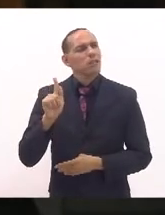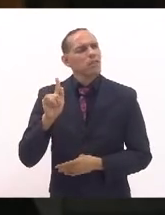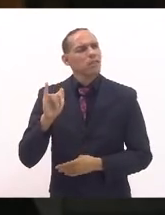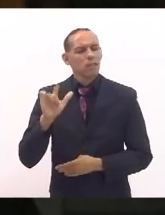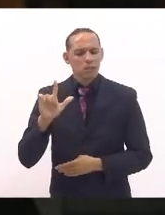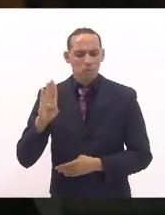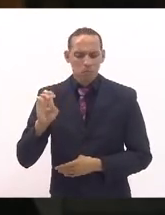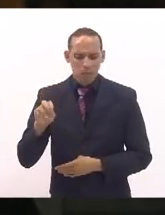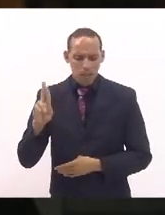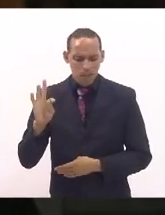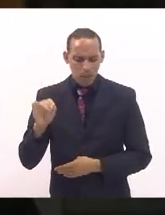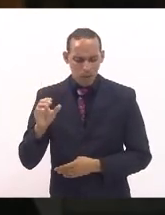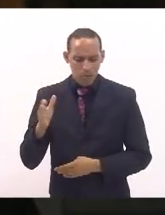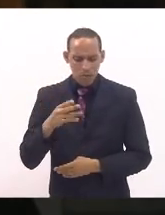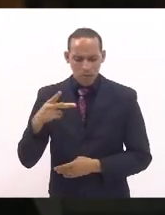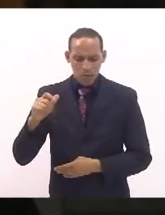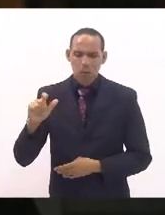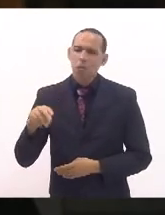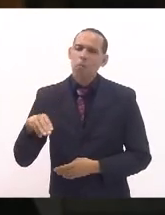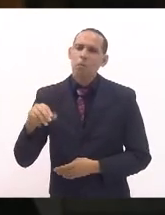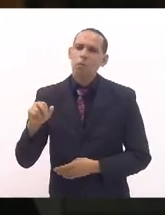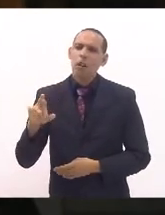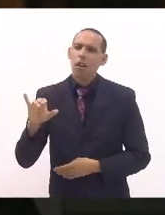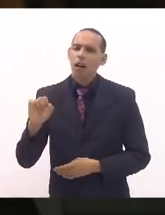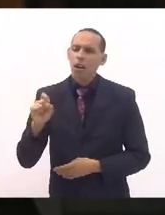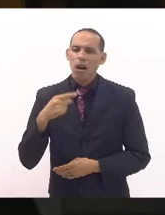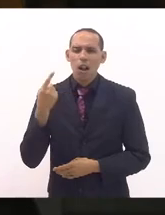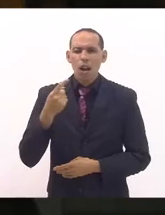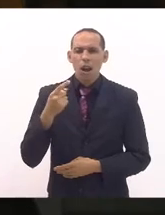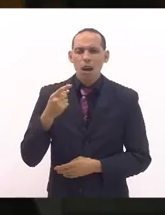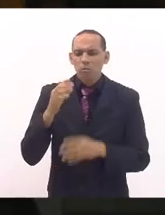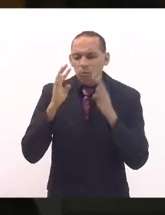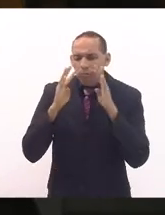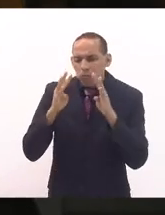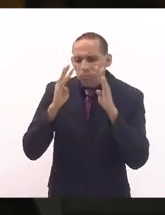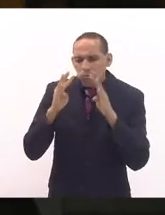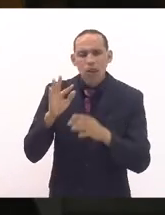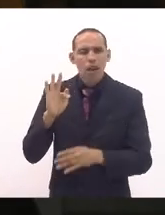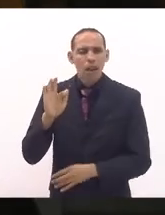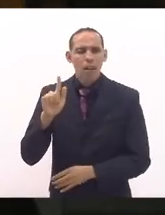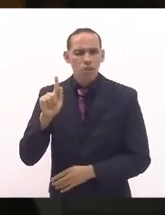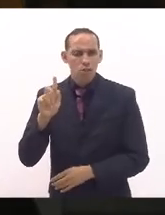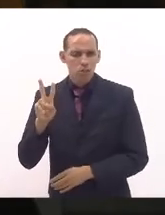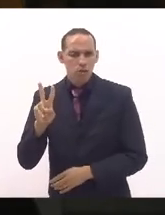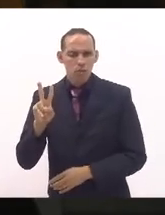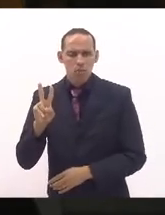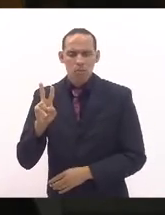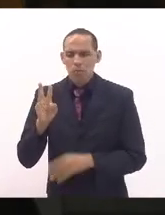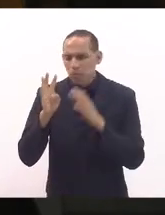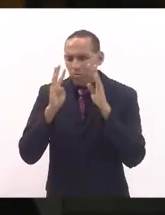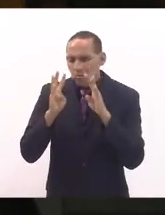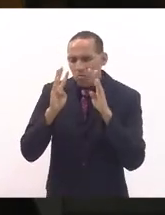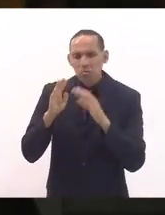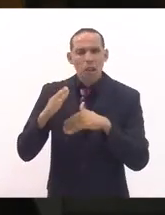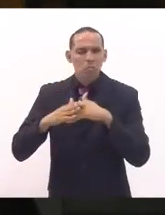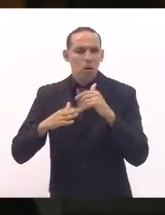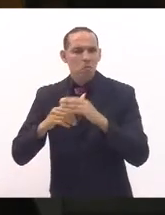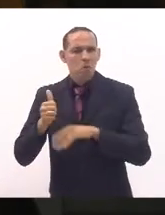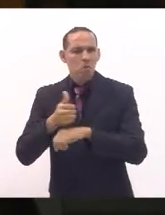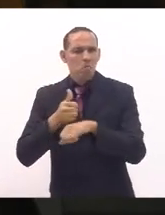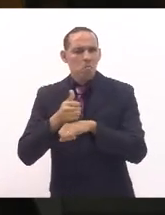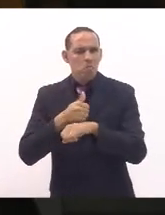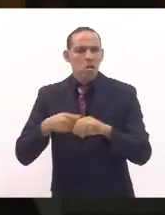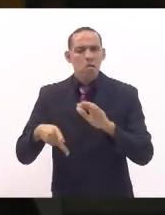por mais de um ano, ouvimos a Fundação Getúlio Vargas, todos os profissionais da área